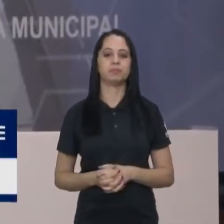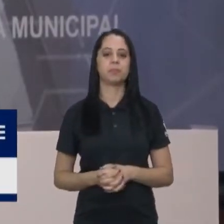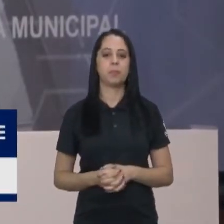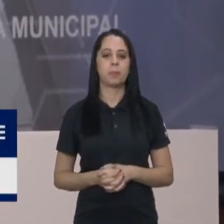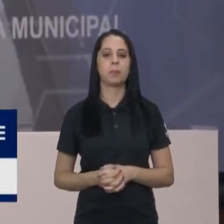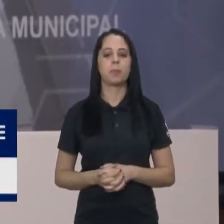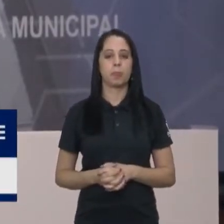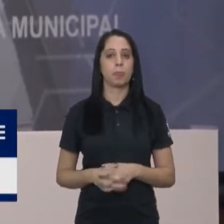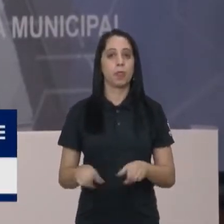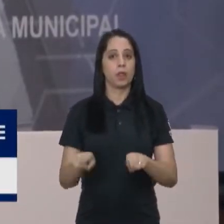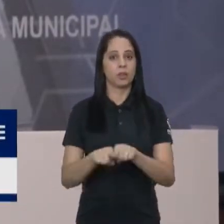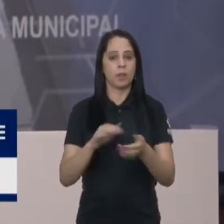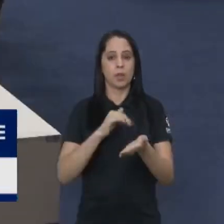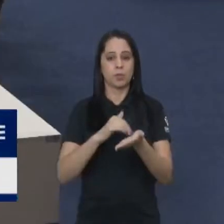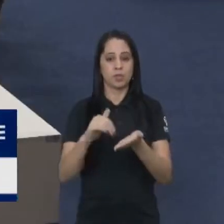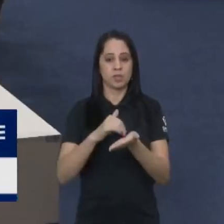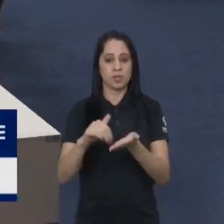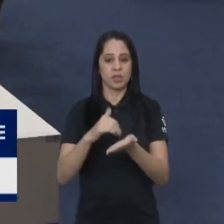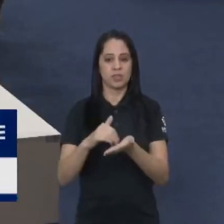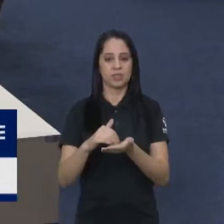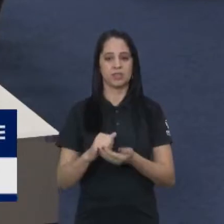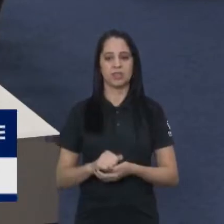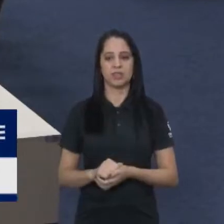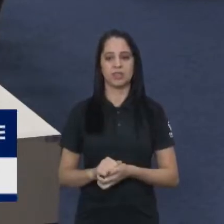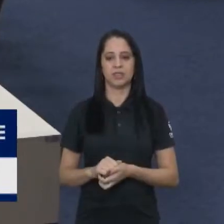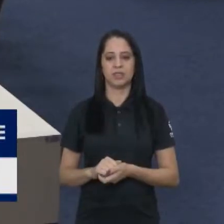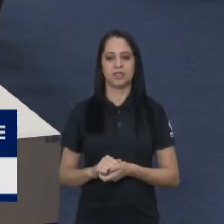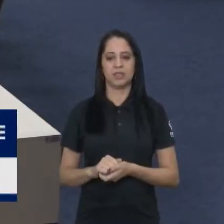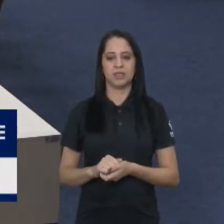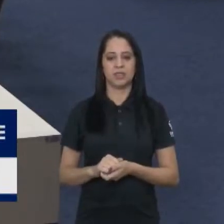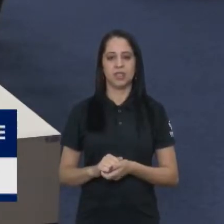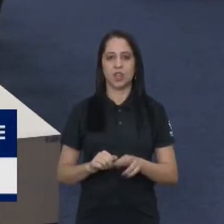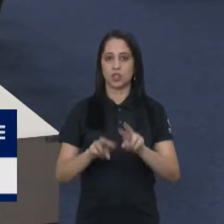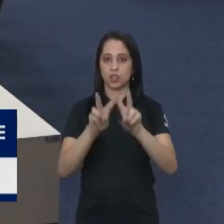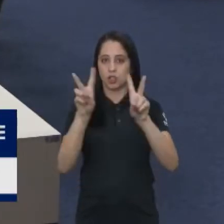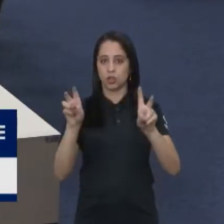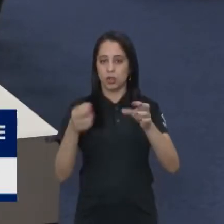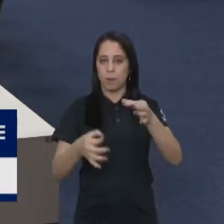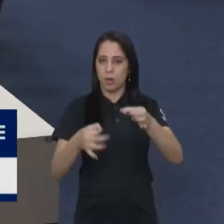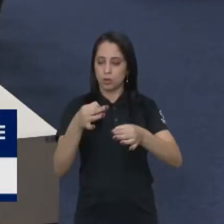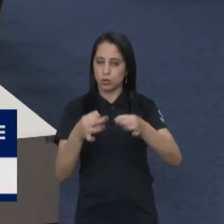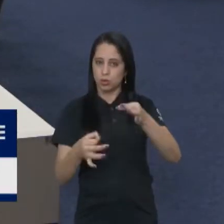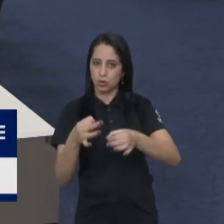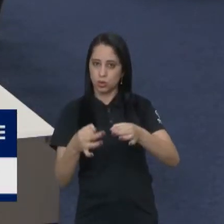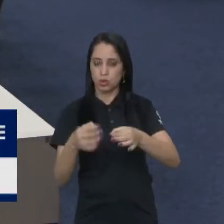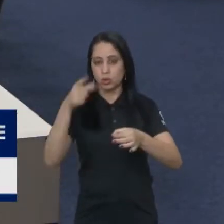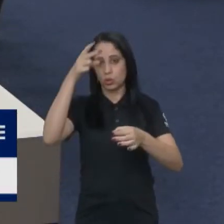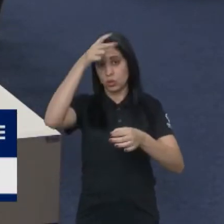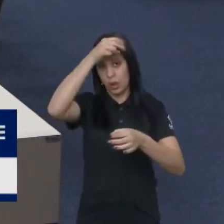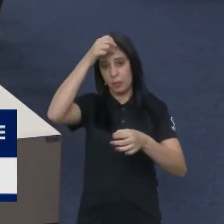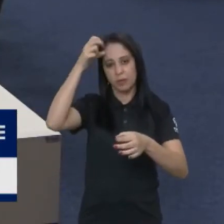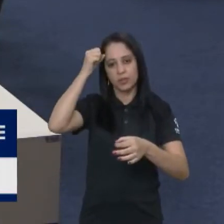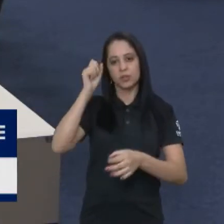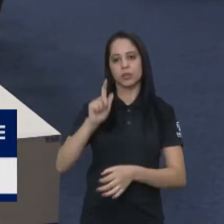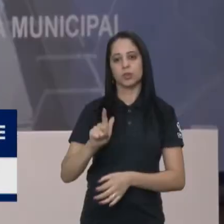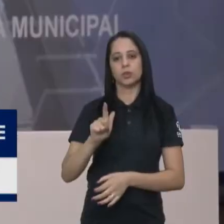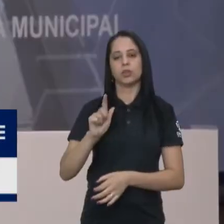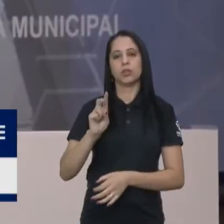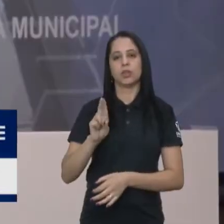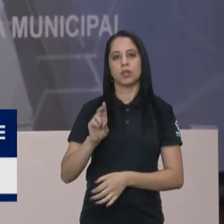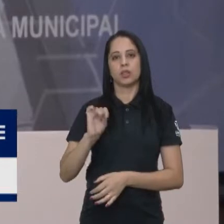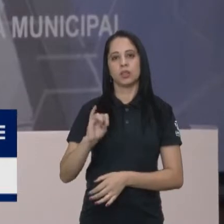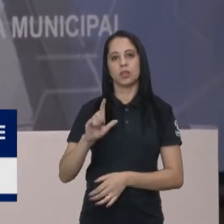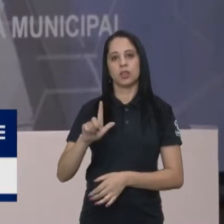Nosso secretário de Assuntos Jurídicos da Prefeitura hoje, Guilherme Bellini, nosso